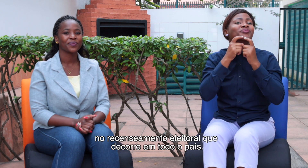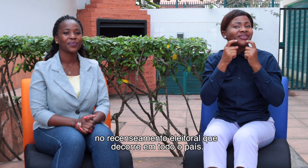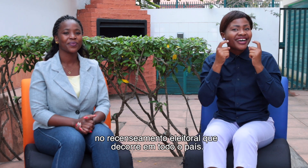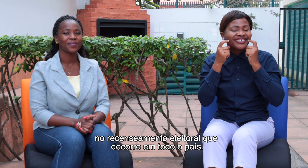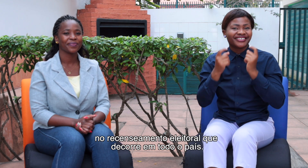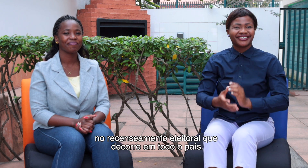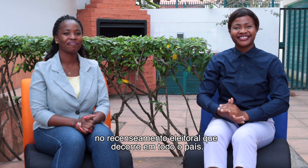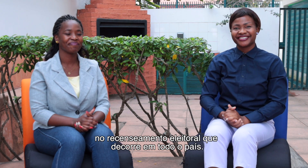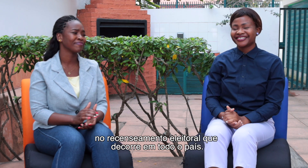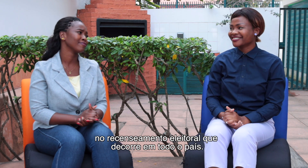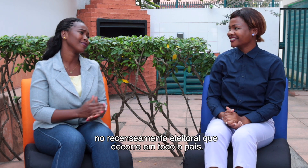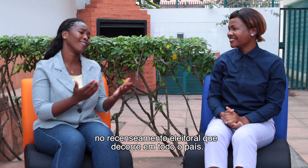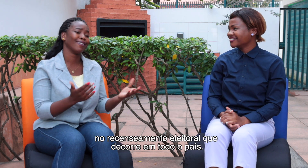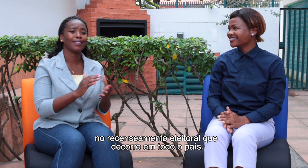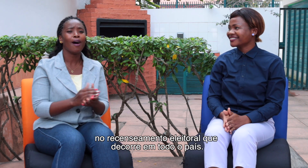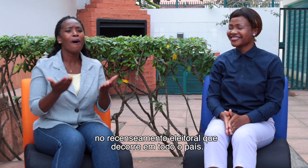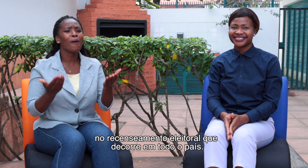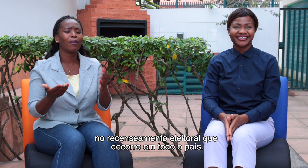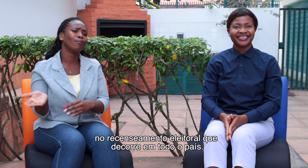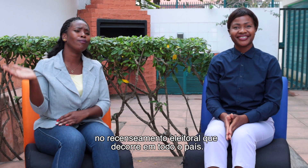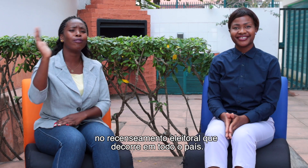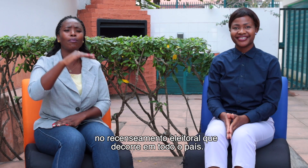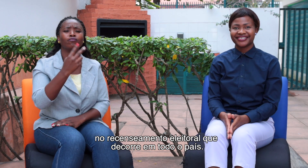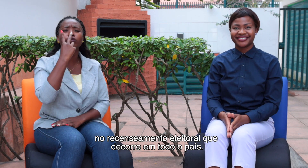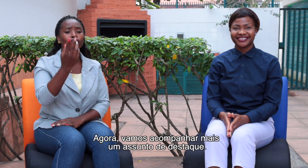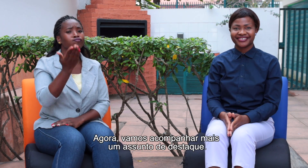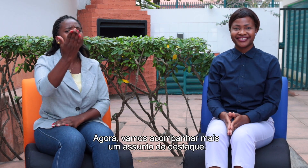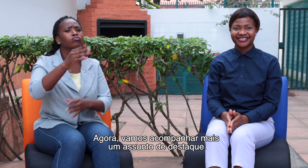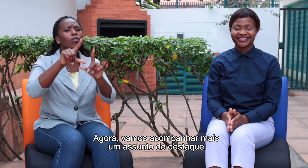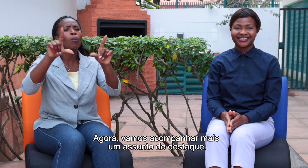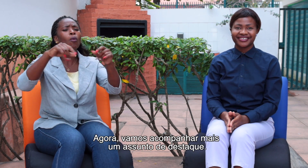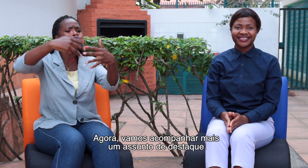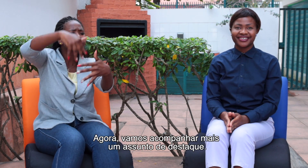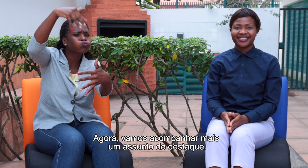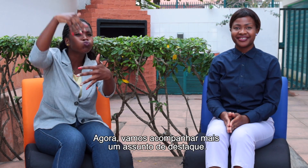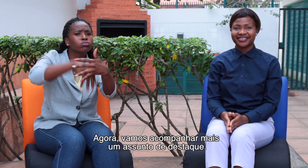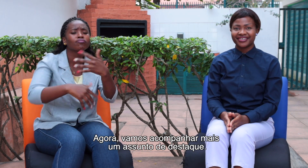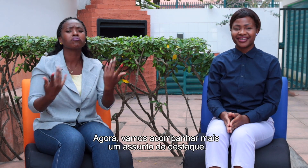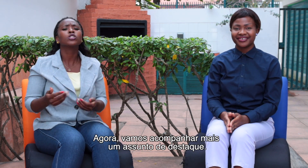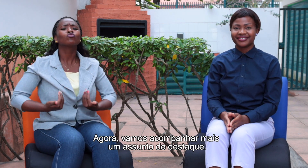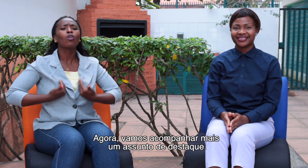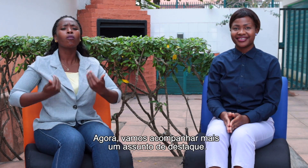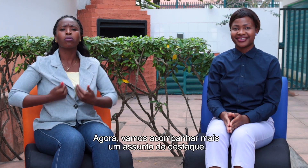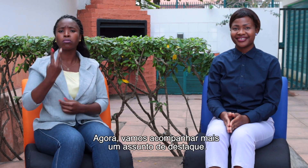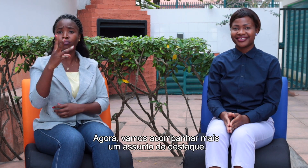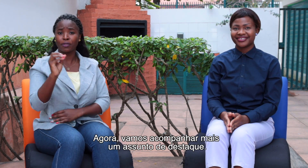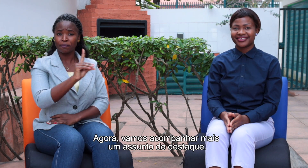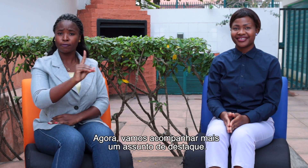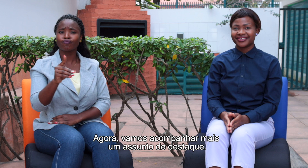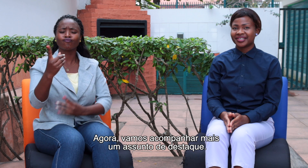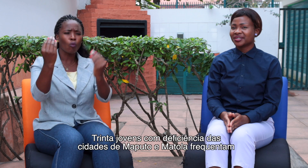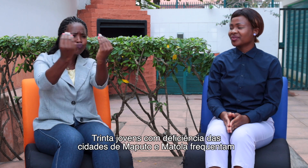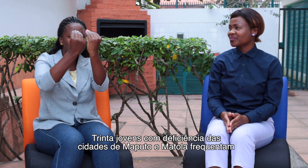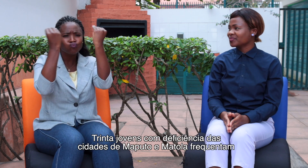deficiência no recenseamento eleitoral que decorre em todo o país. Agora, vamos acompanhar mais um assunto de